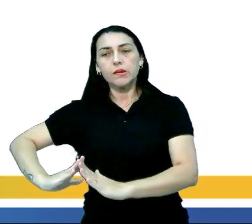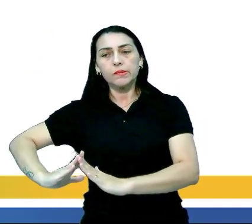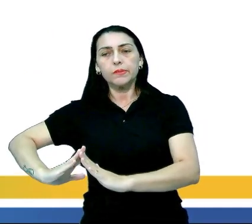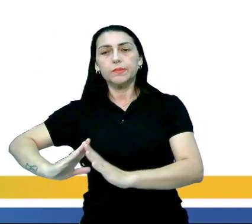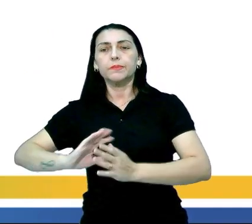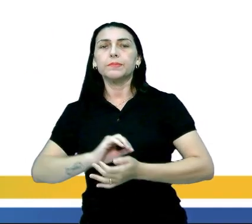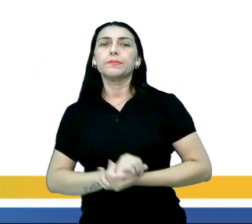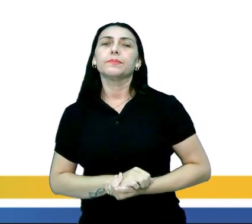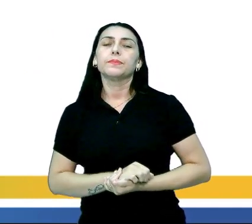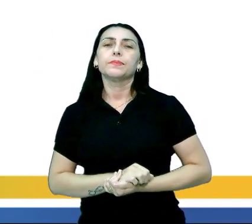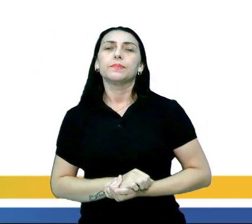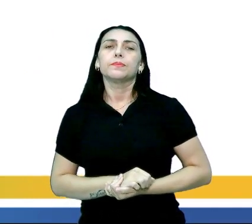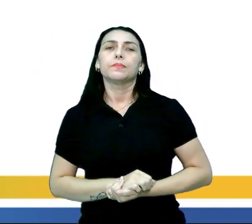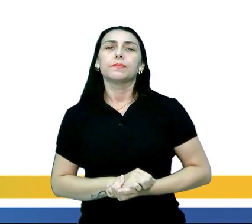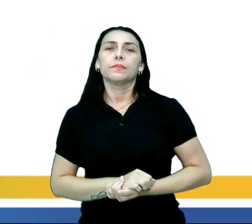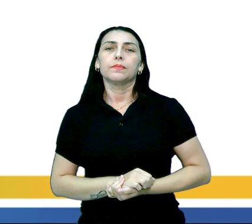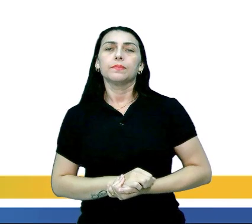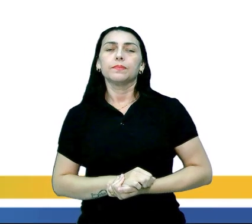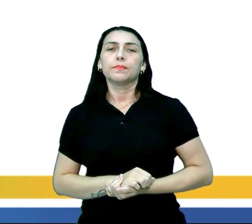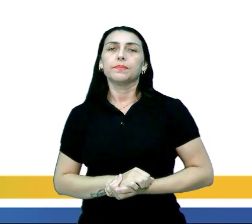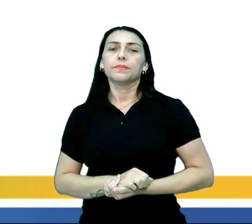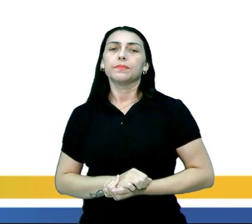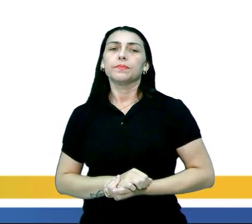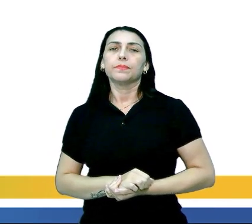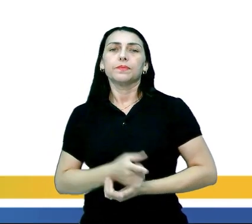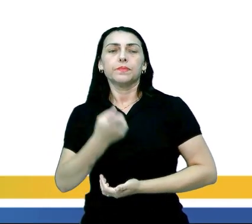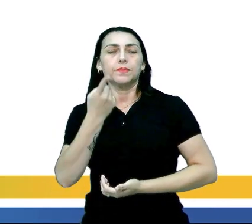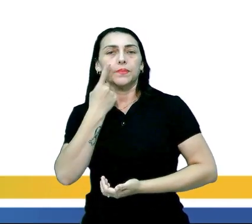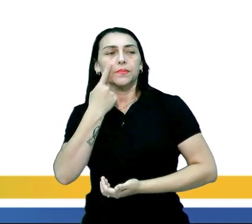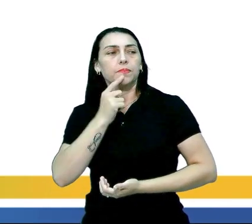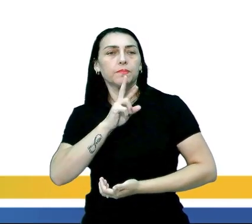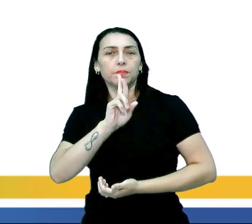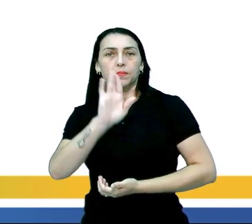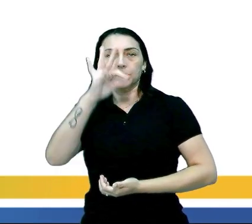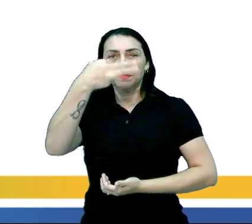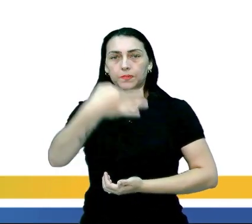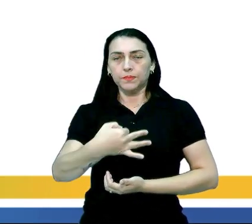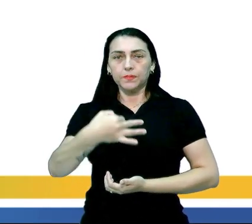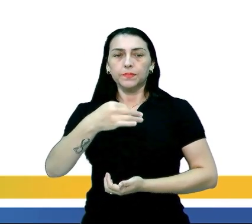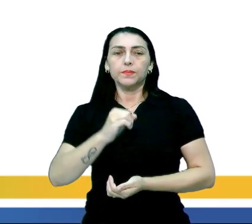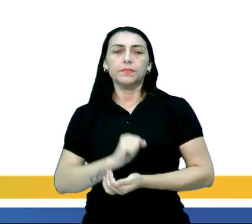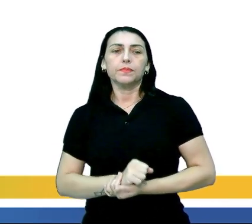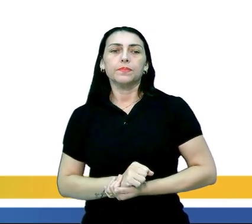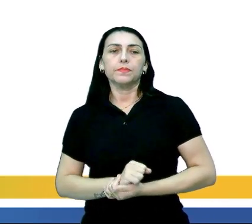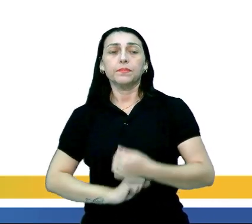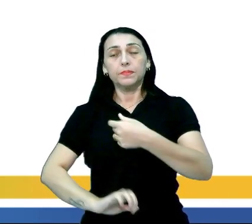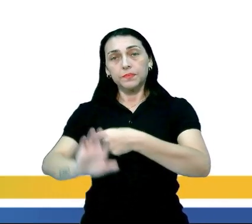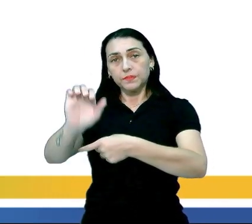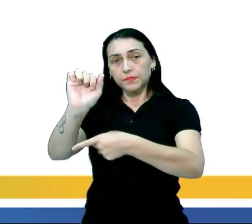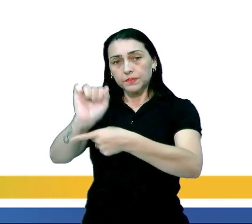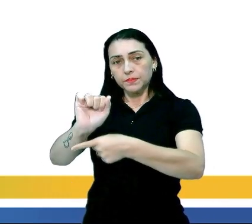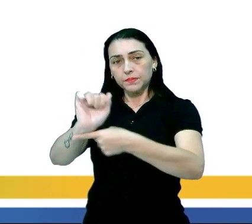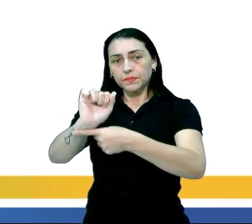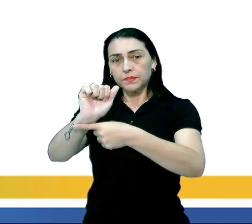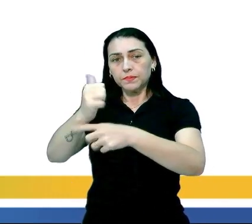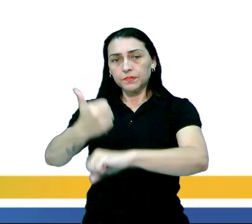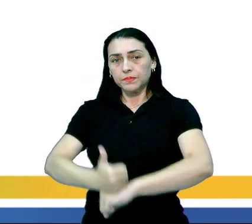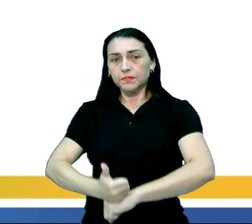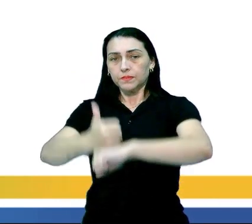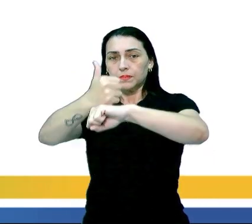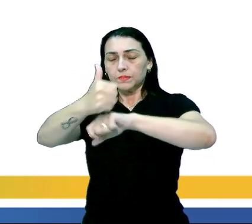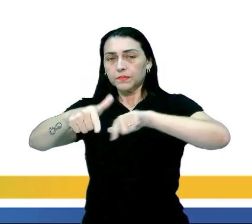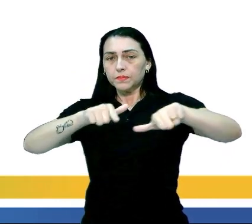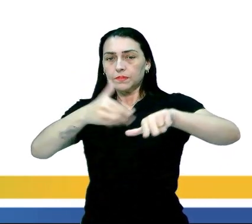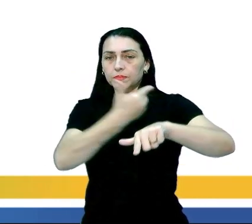em áreas favelizadas. Vamos verificar a alternativa correta. Está expressa na letra